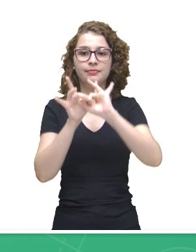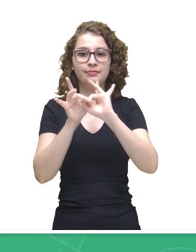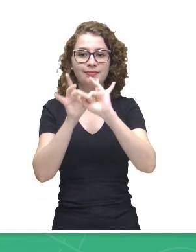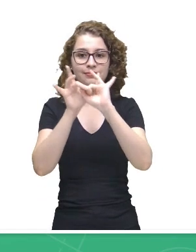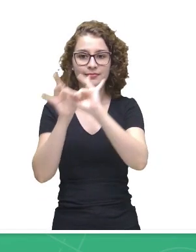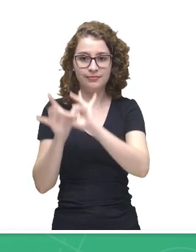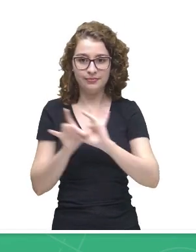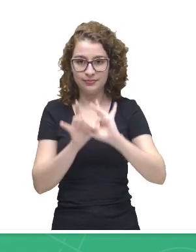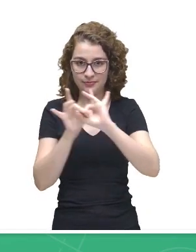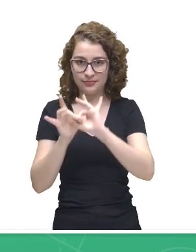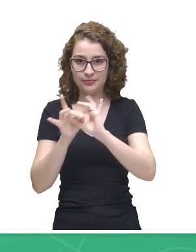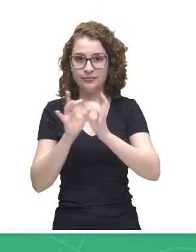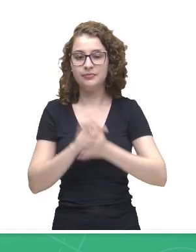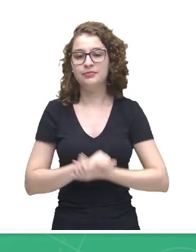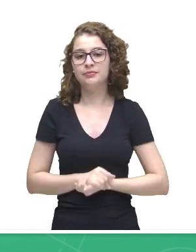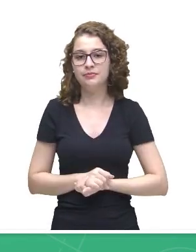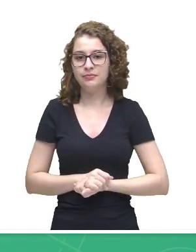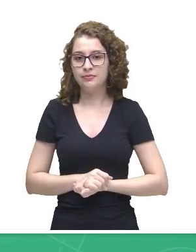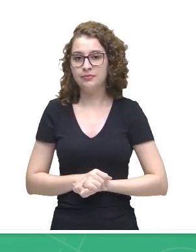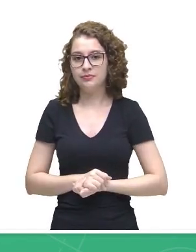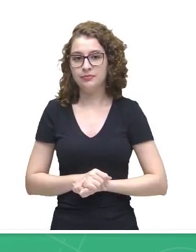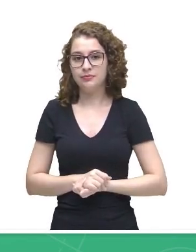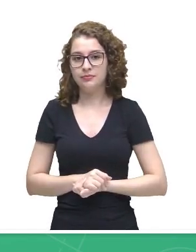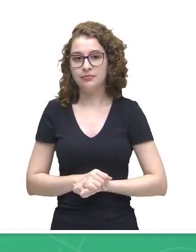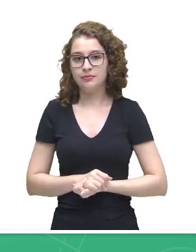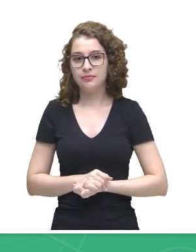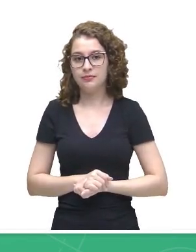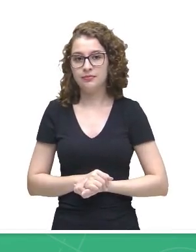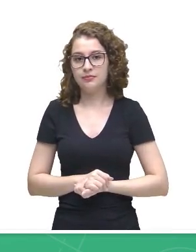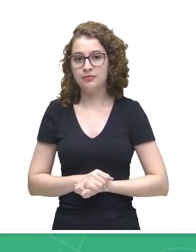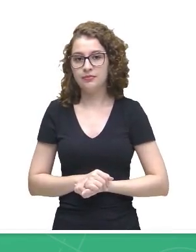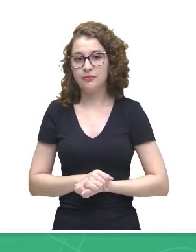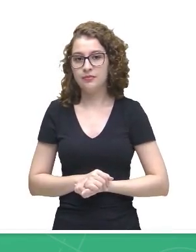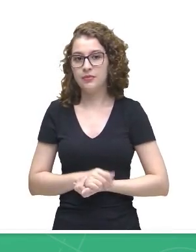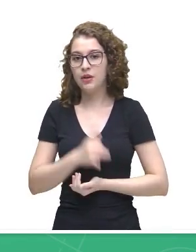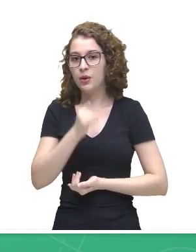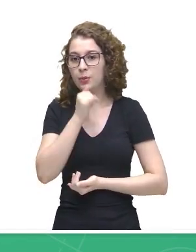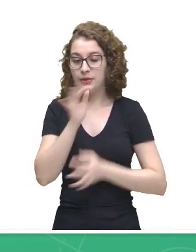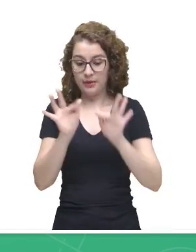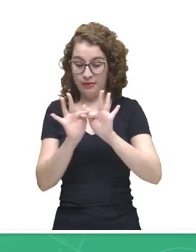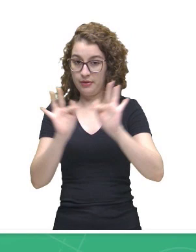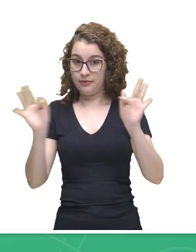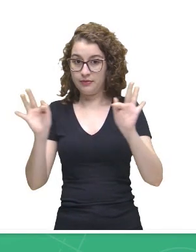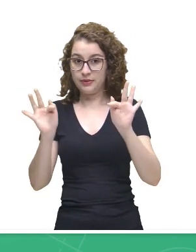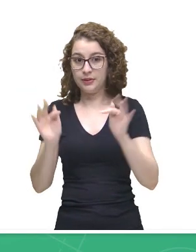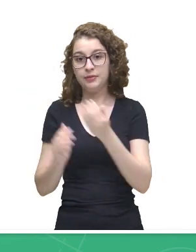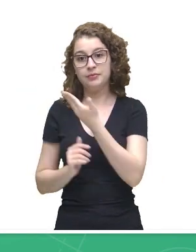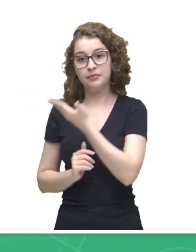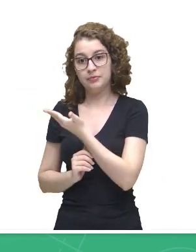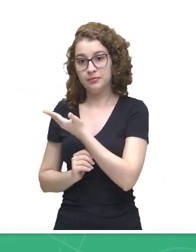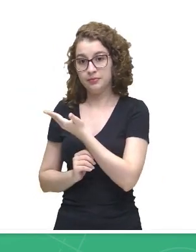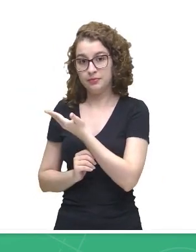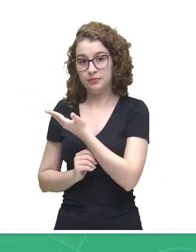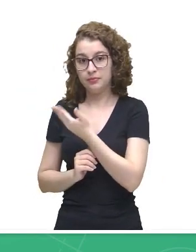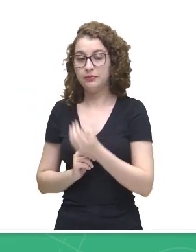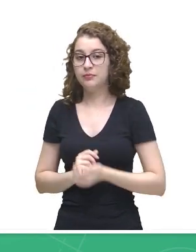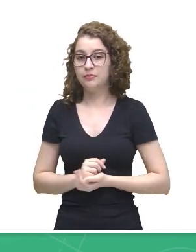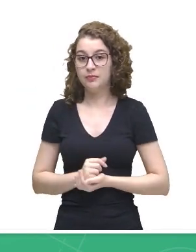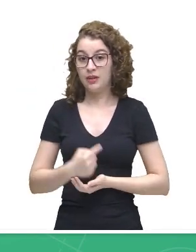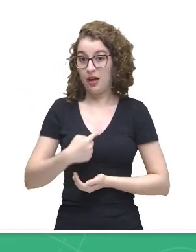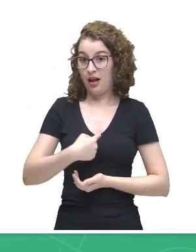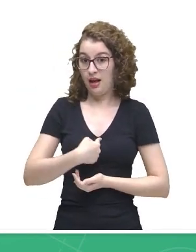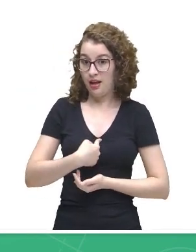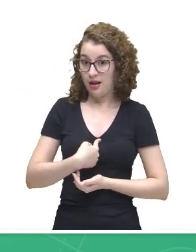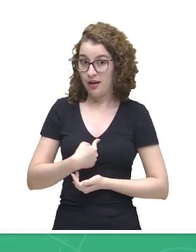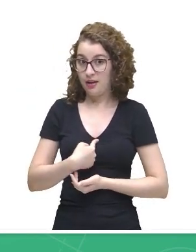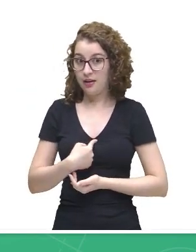unir, ligar, right? Vejam comigo. Eu tenho a seguinte oração. I work, study. Eu